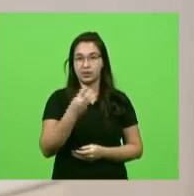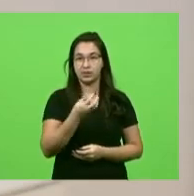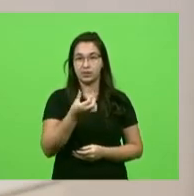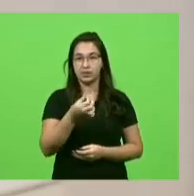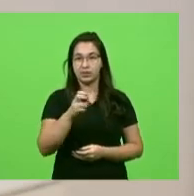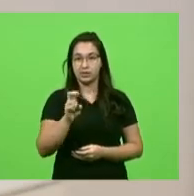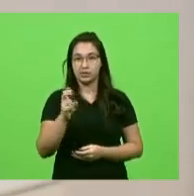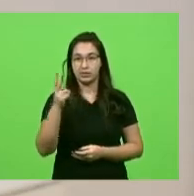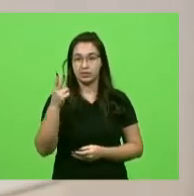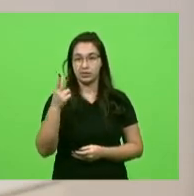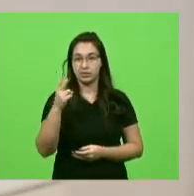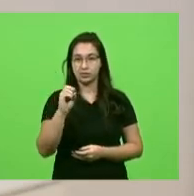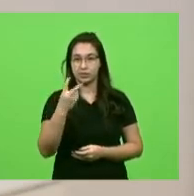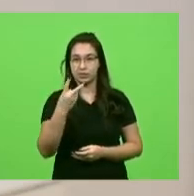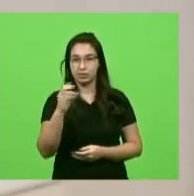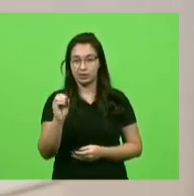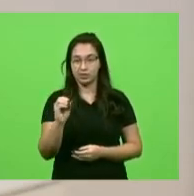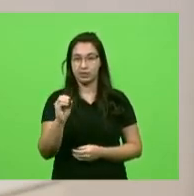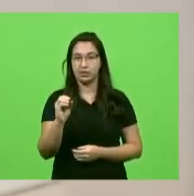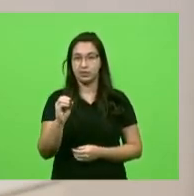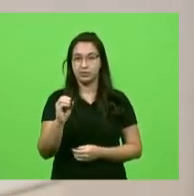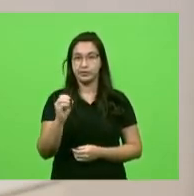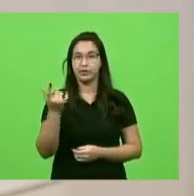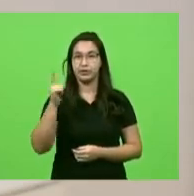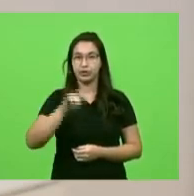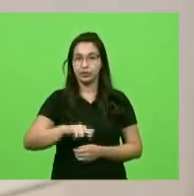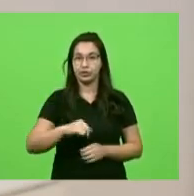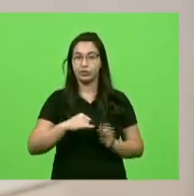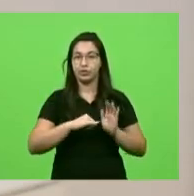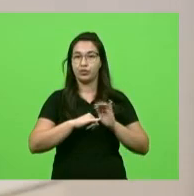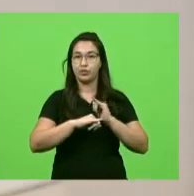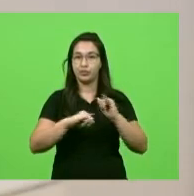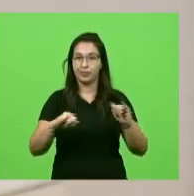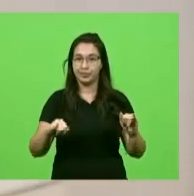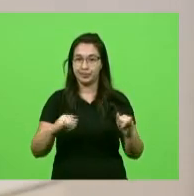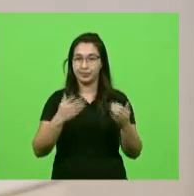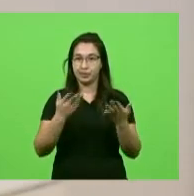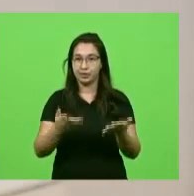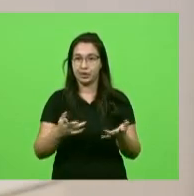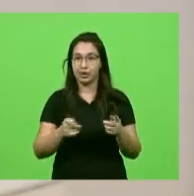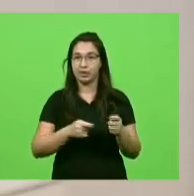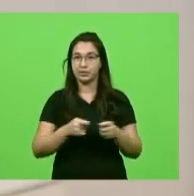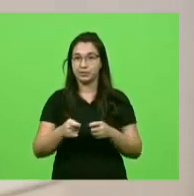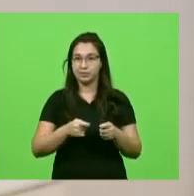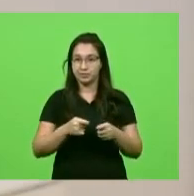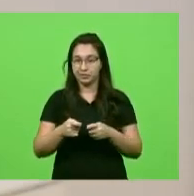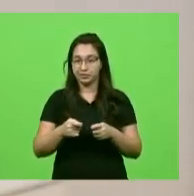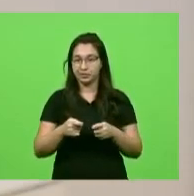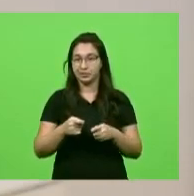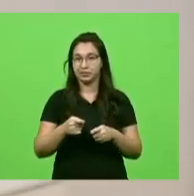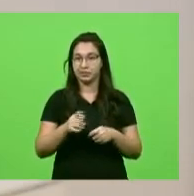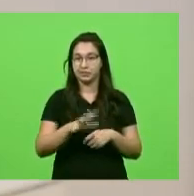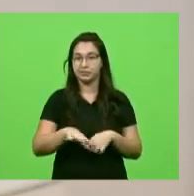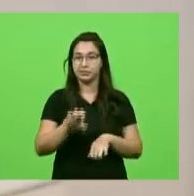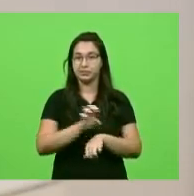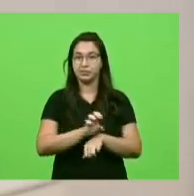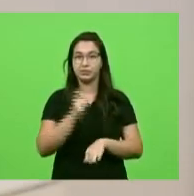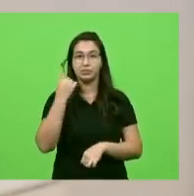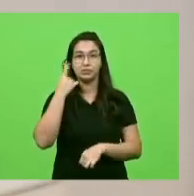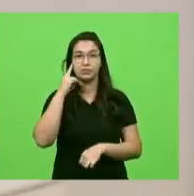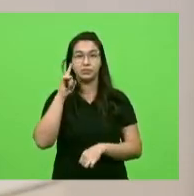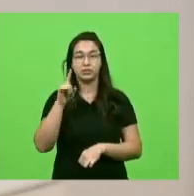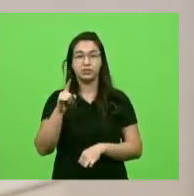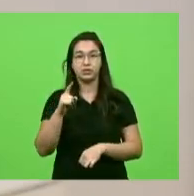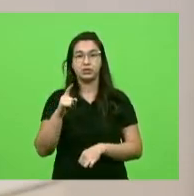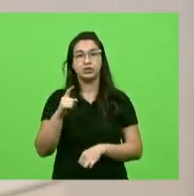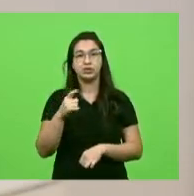60.365/2020, sobrevindo nova manifestação da Controladoria Geral do Estado, datada de 22 de maio de